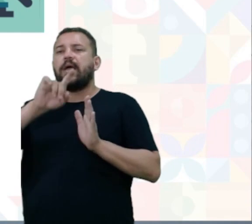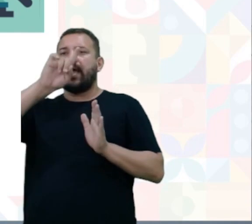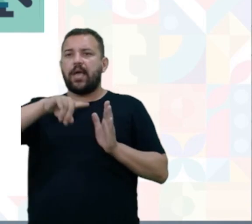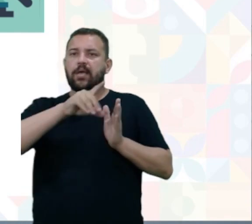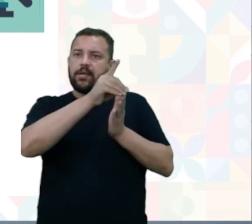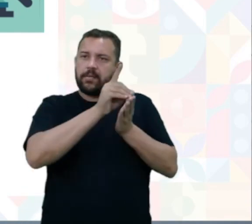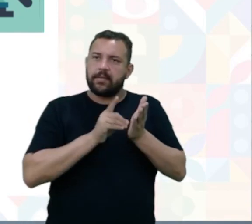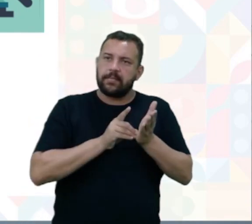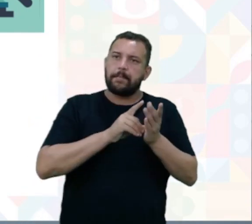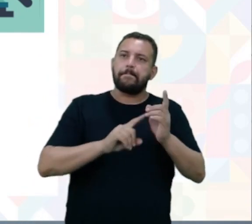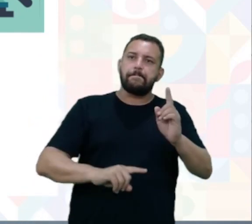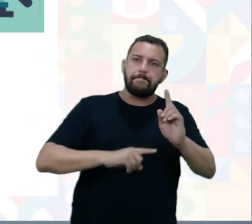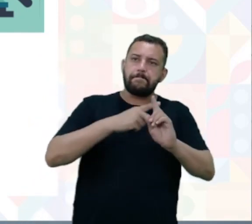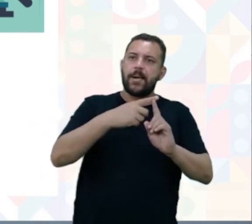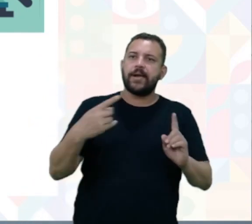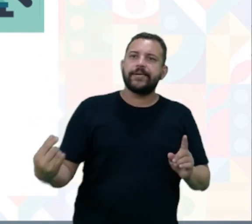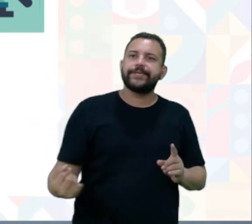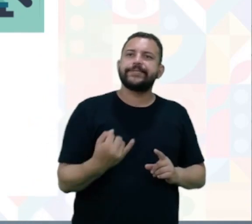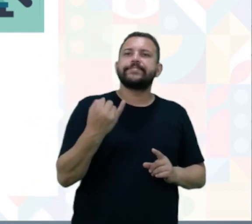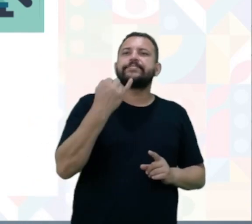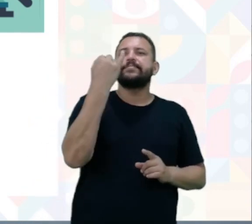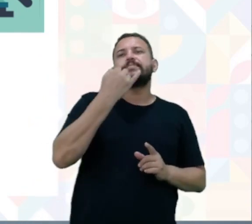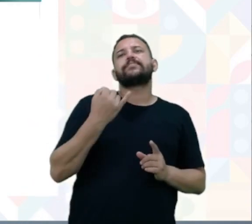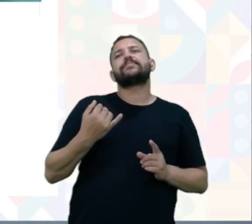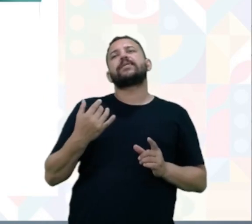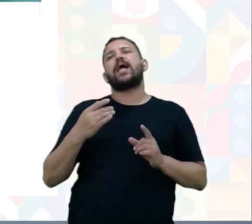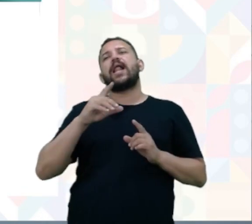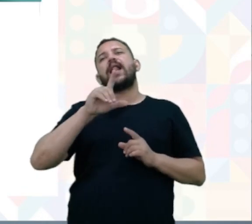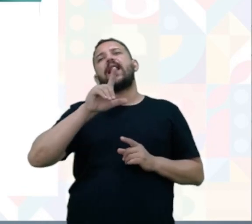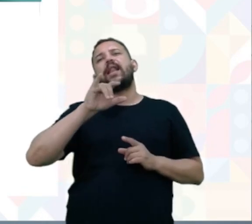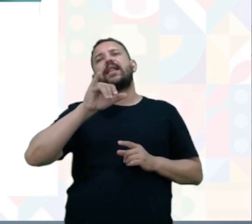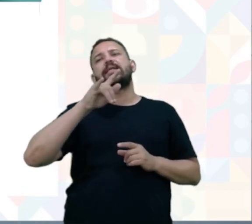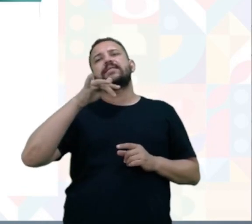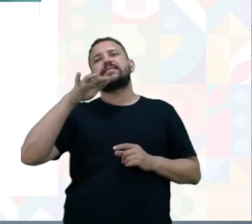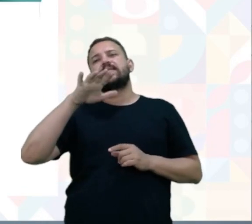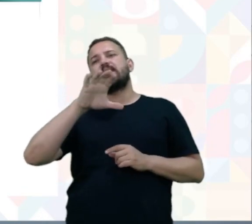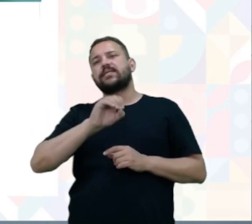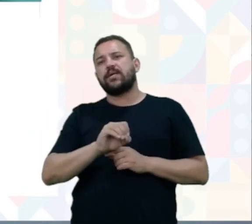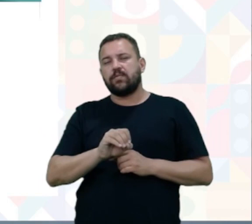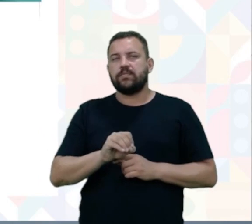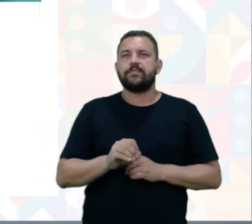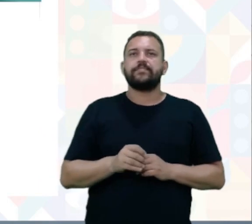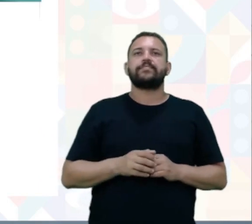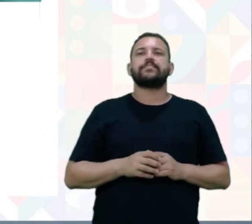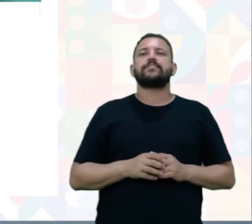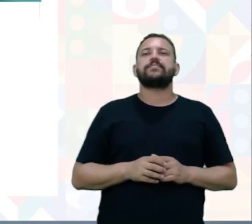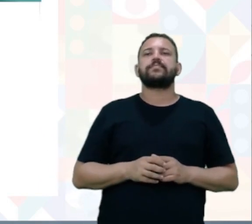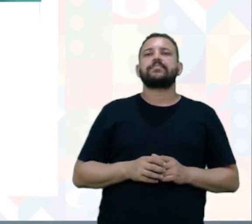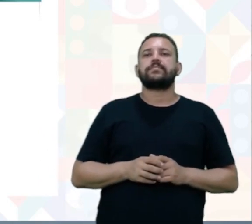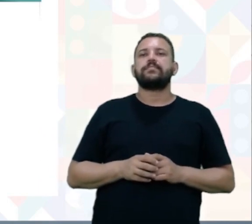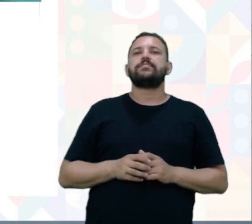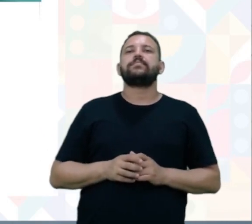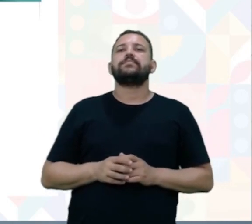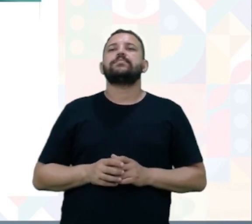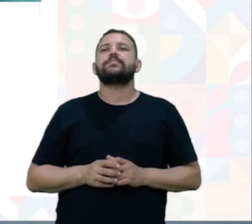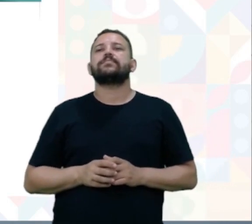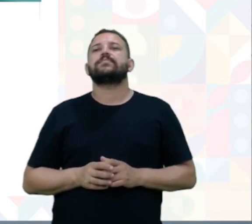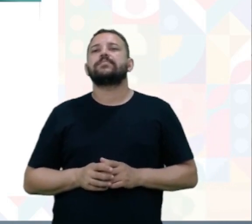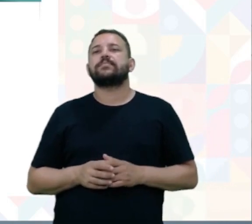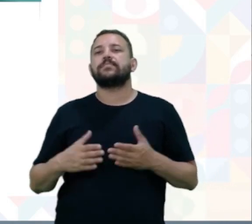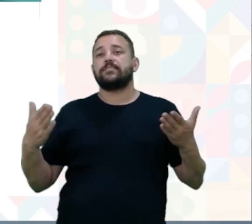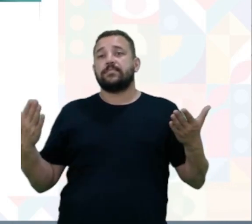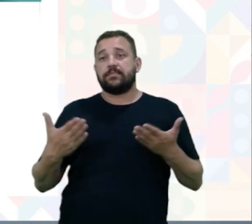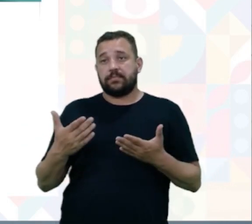mais importantes de toda a licitação pública. E quais são os itens que devem estar